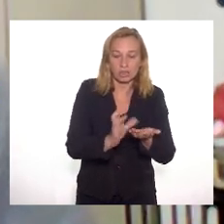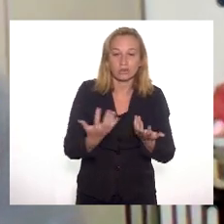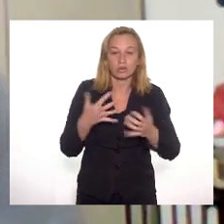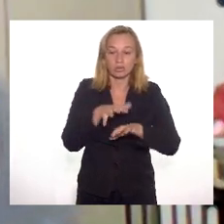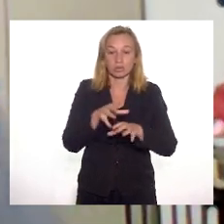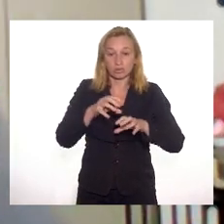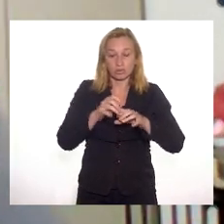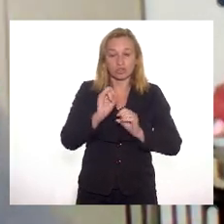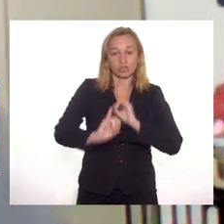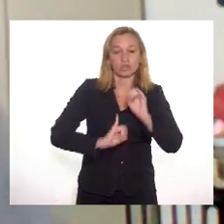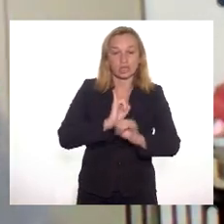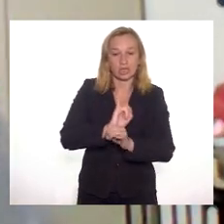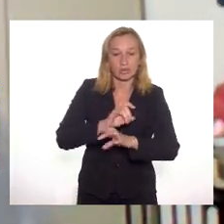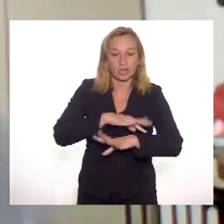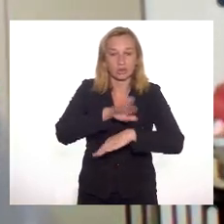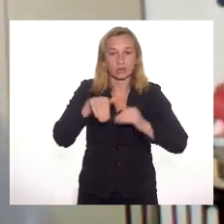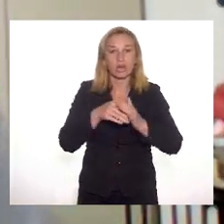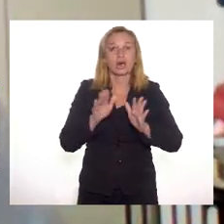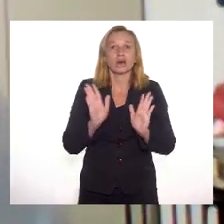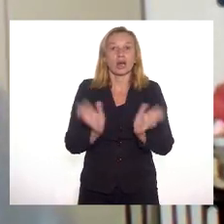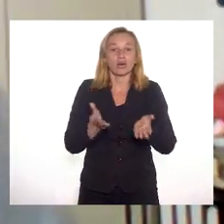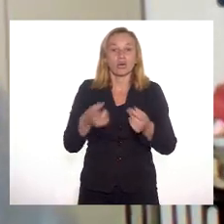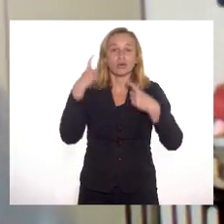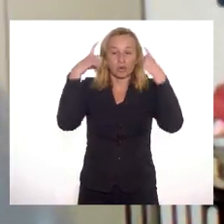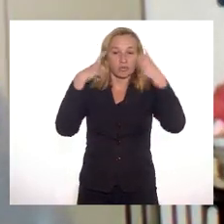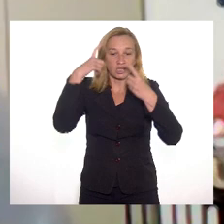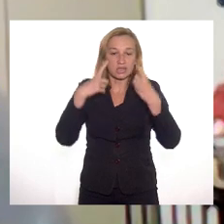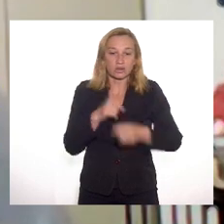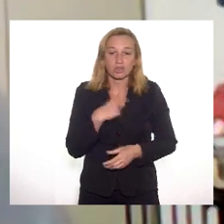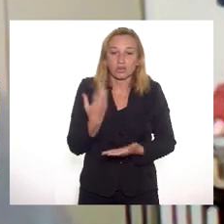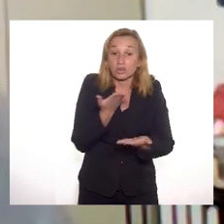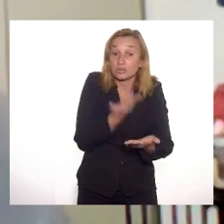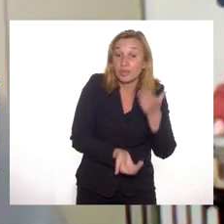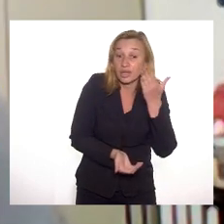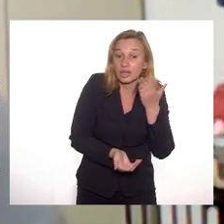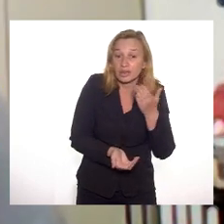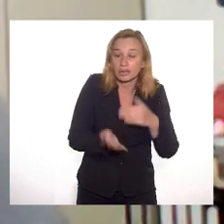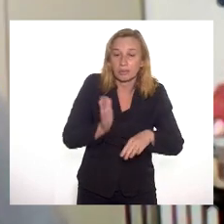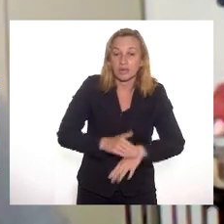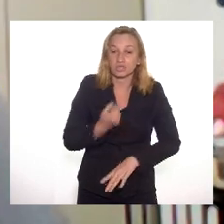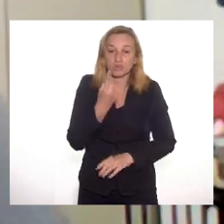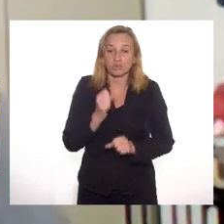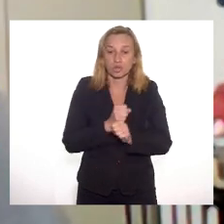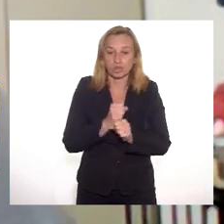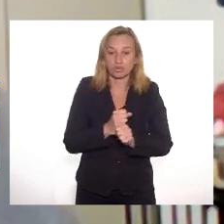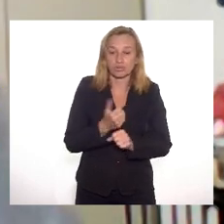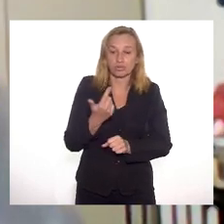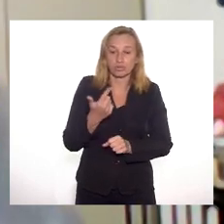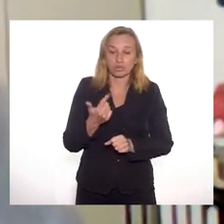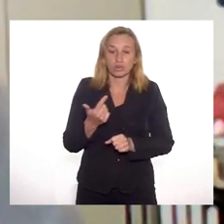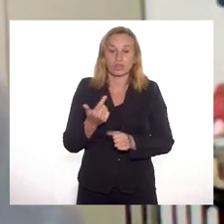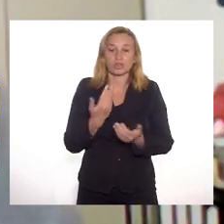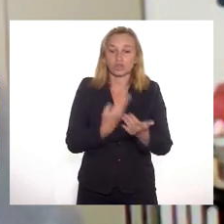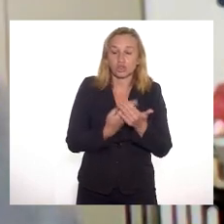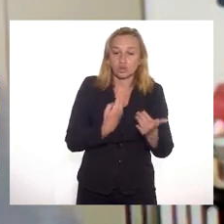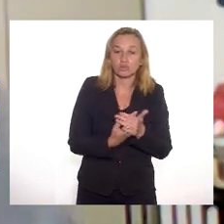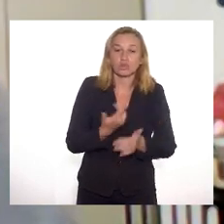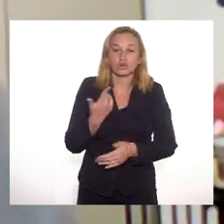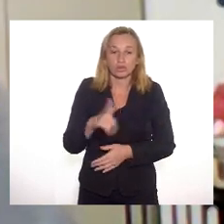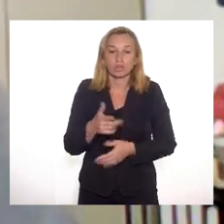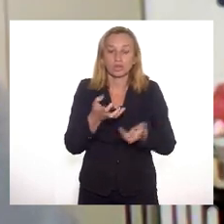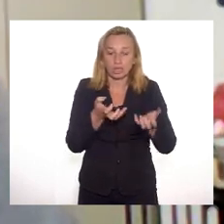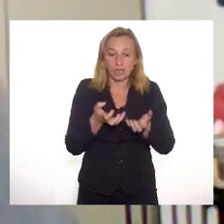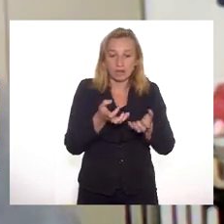digital. E agora a nossa preocupação é que a gente perca mais um ano letivo. Então, o que a gente quer é que o secretário